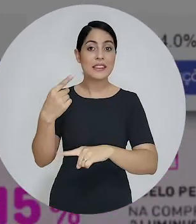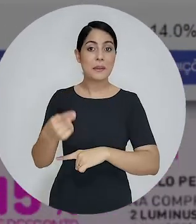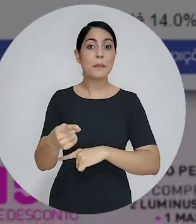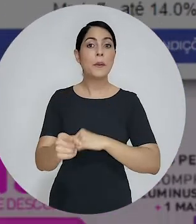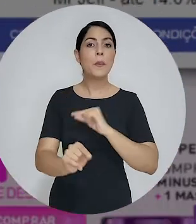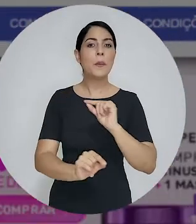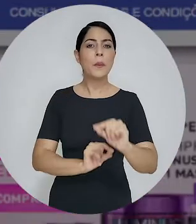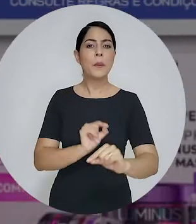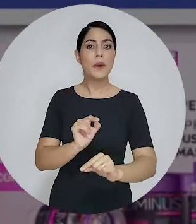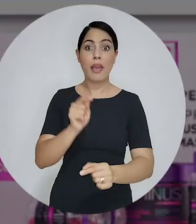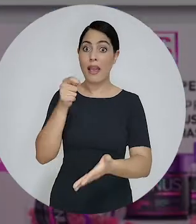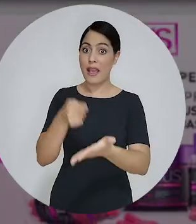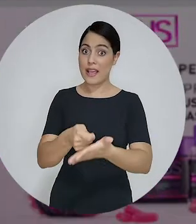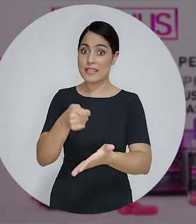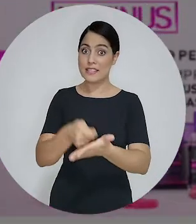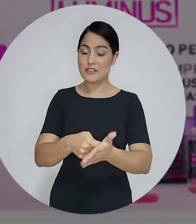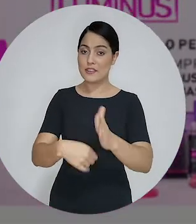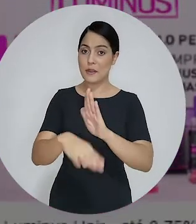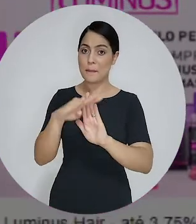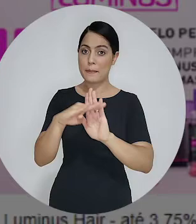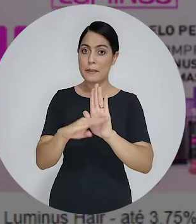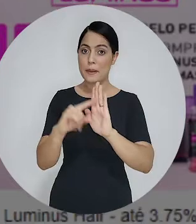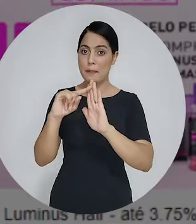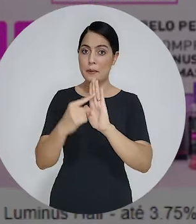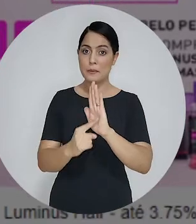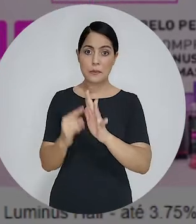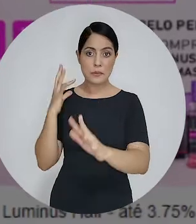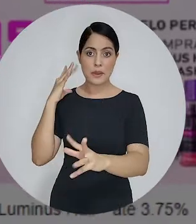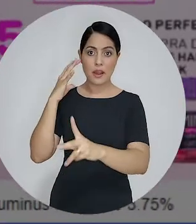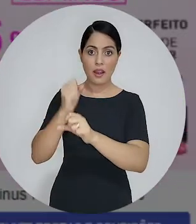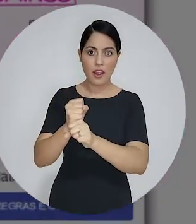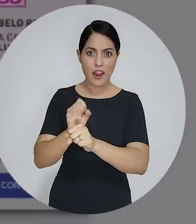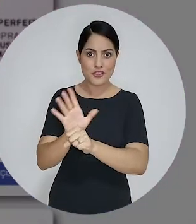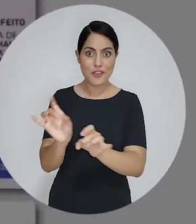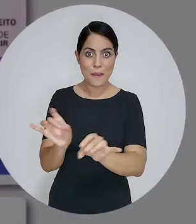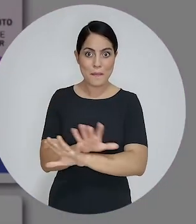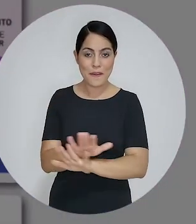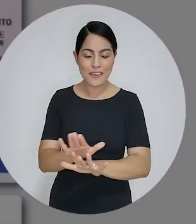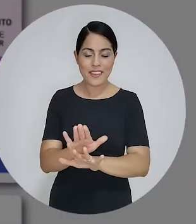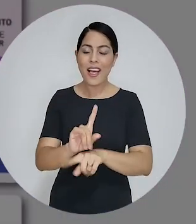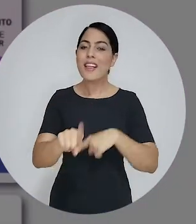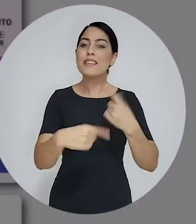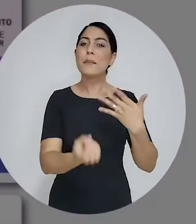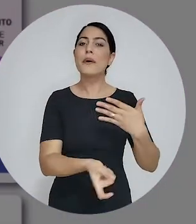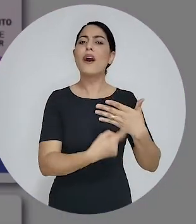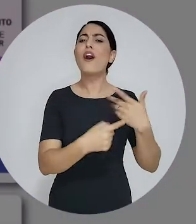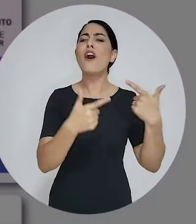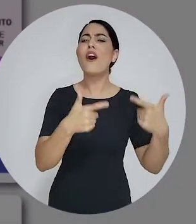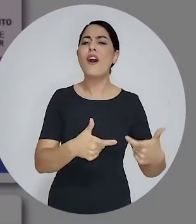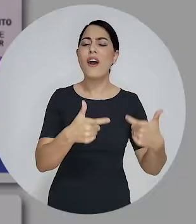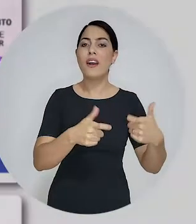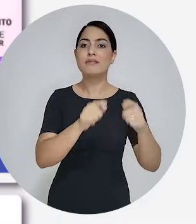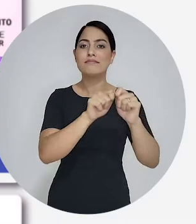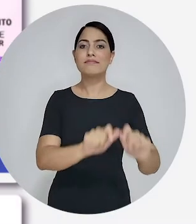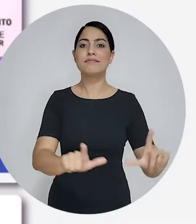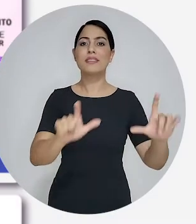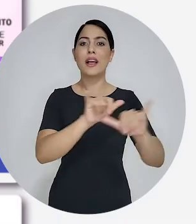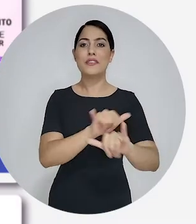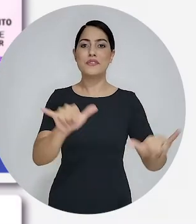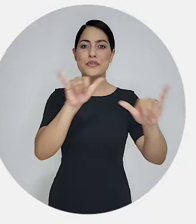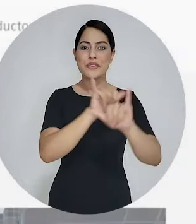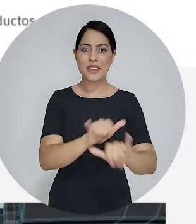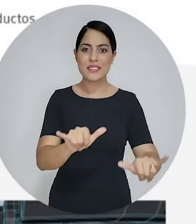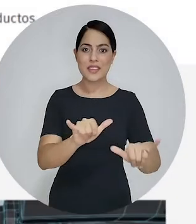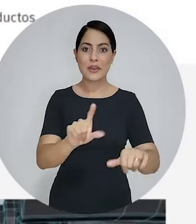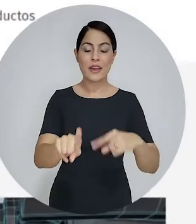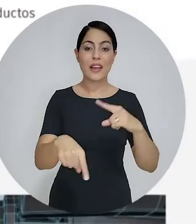a loja escolhida e confira os requisitos e exigências para acumular pontos. Feito isso, o próximo passo é clicar no